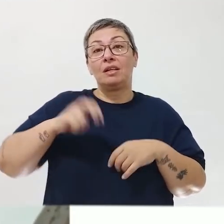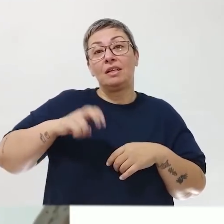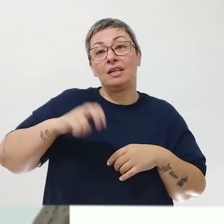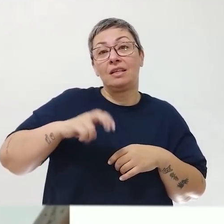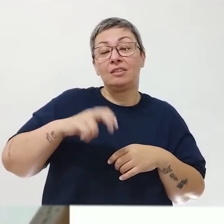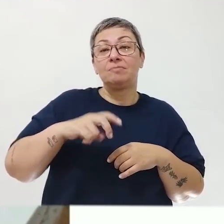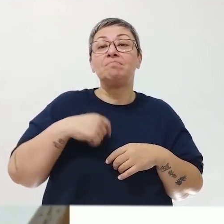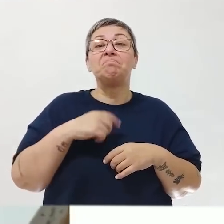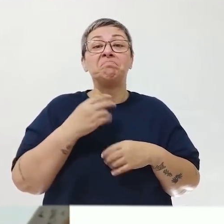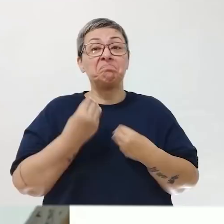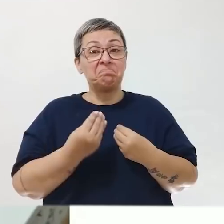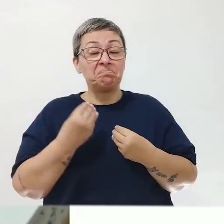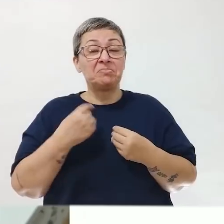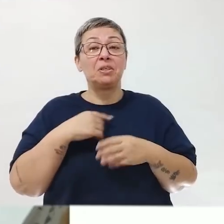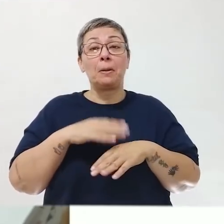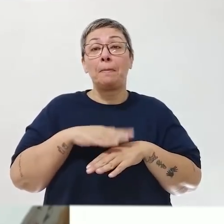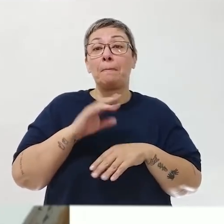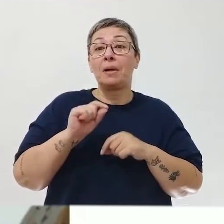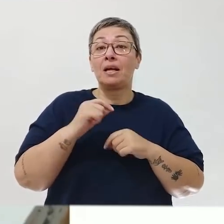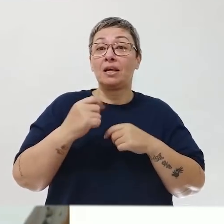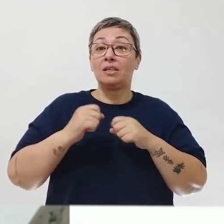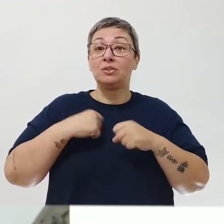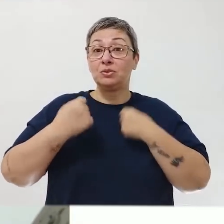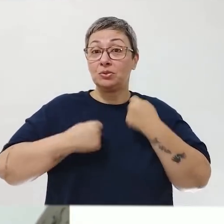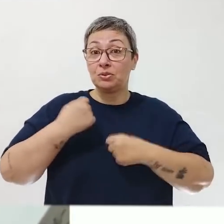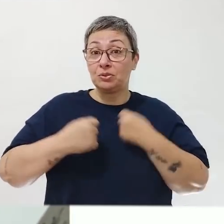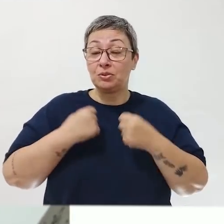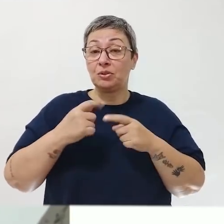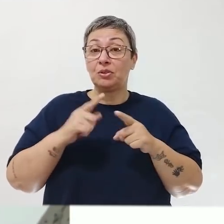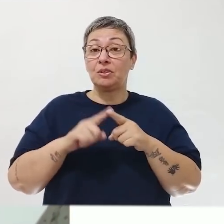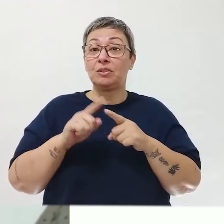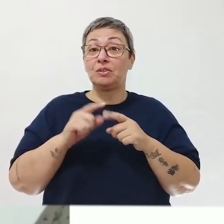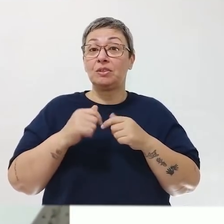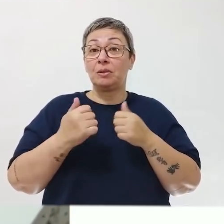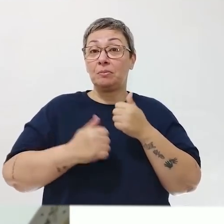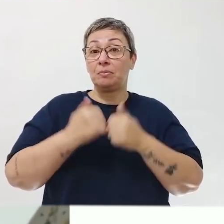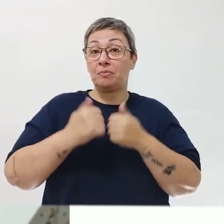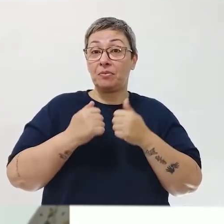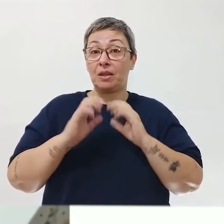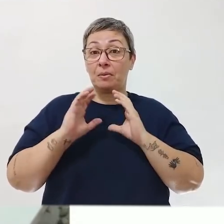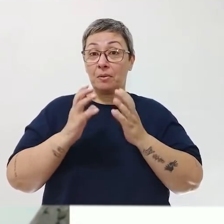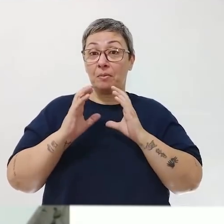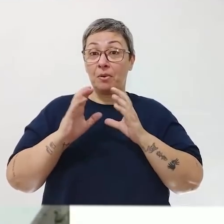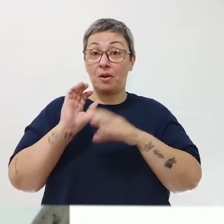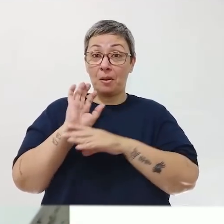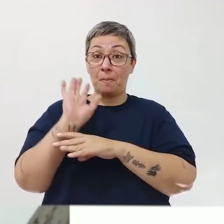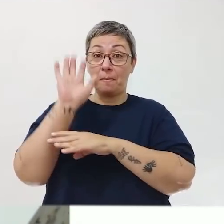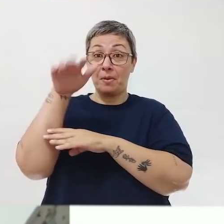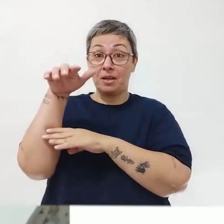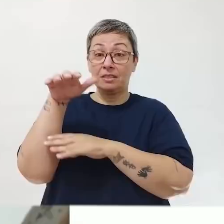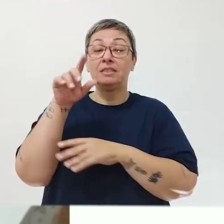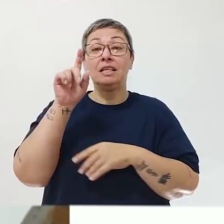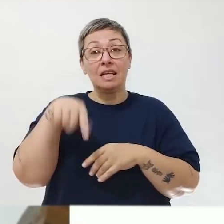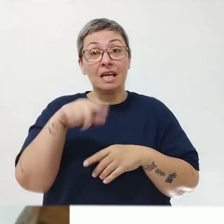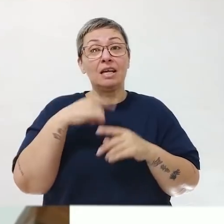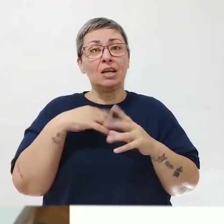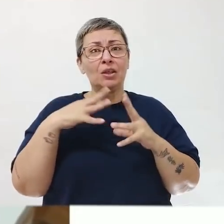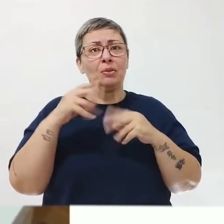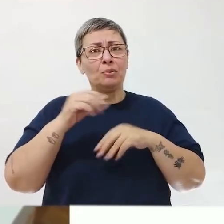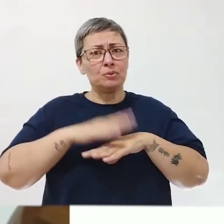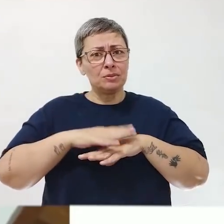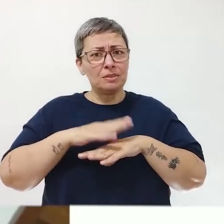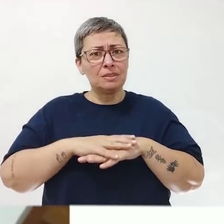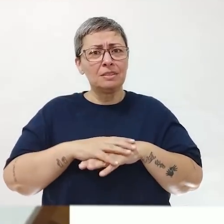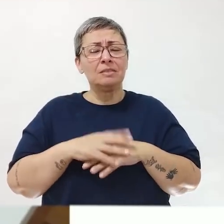caminhar, E o que mais? correr, jogar bola, jogar basquete. É isso mesmo, você fez tudo